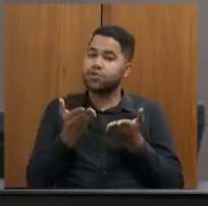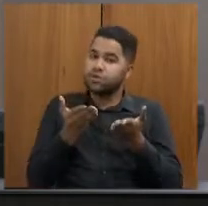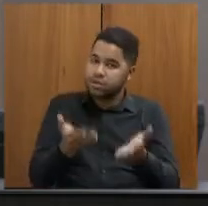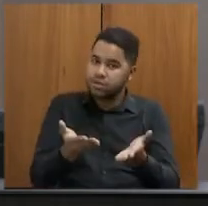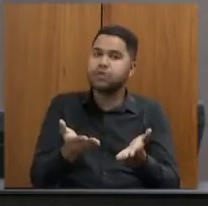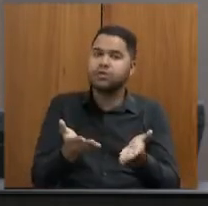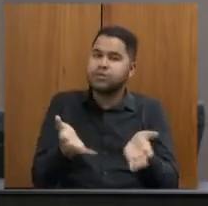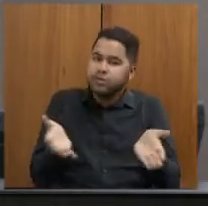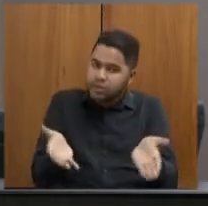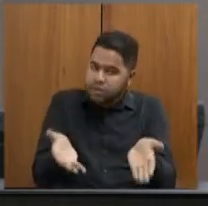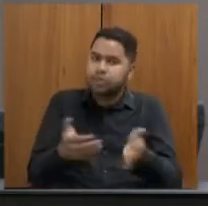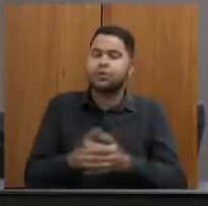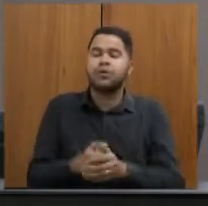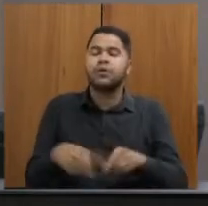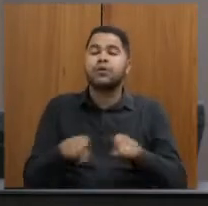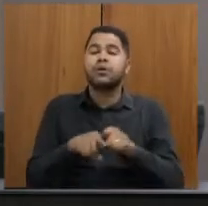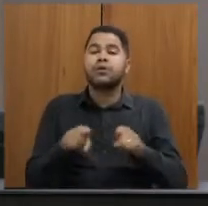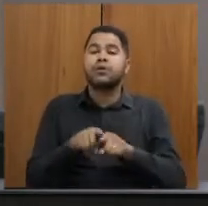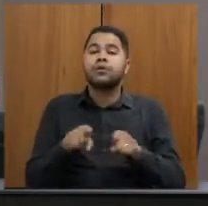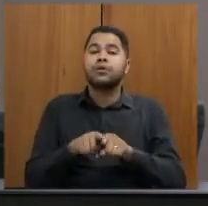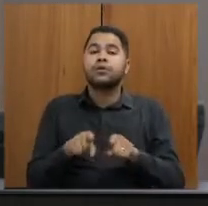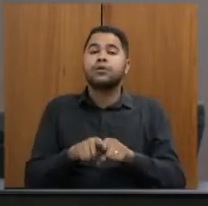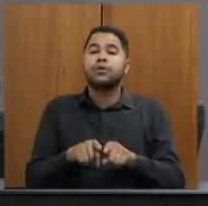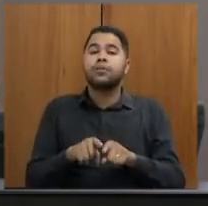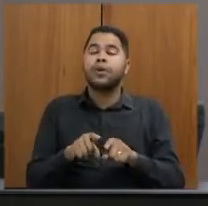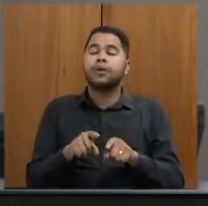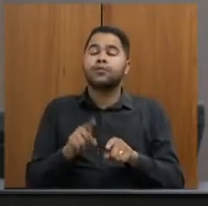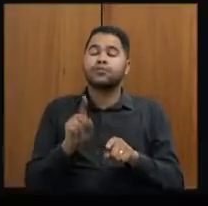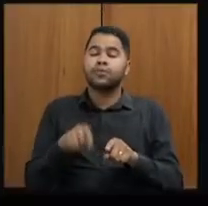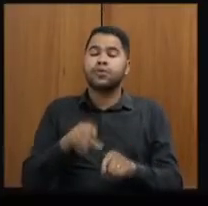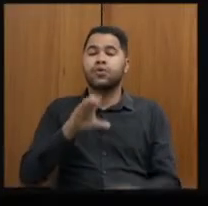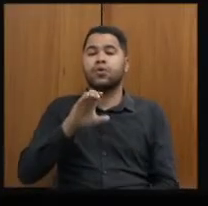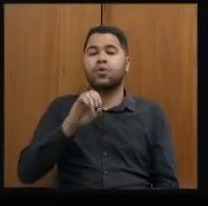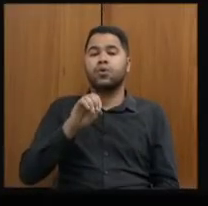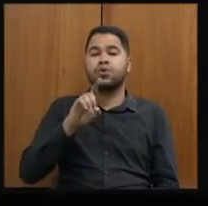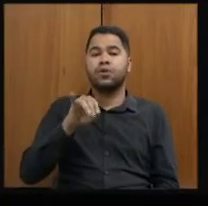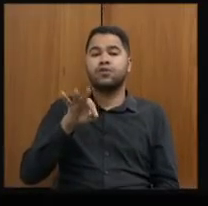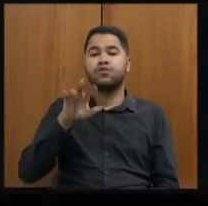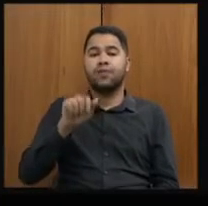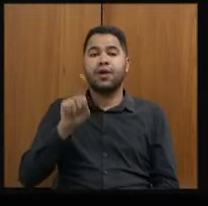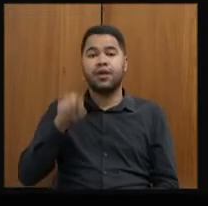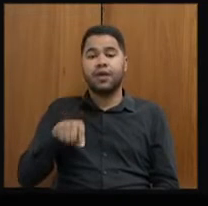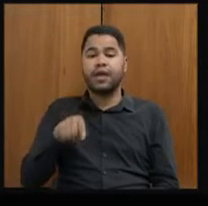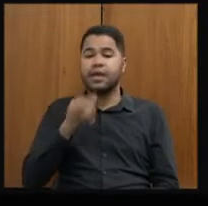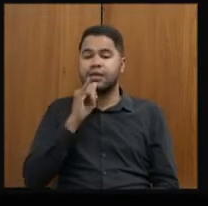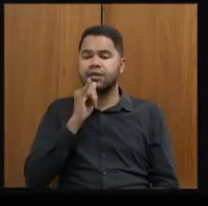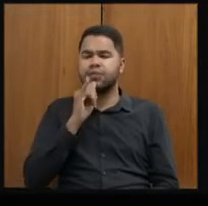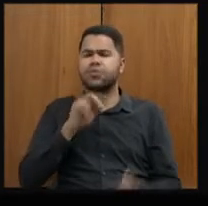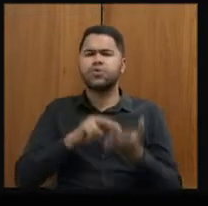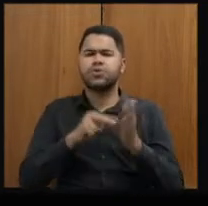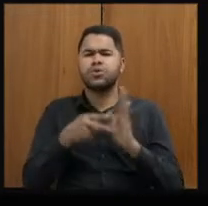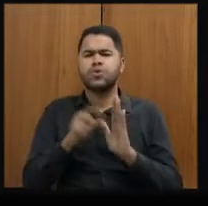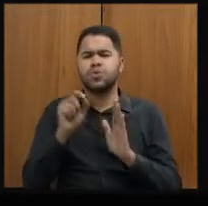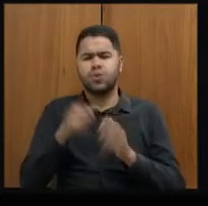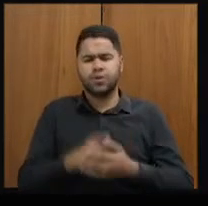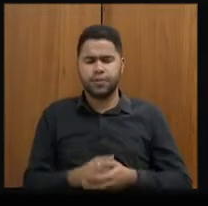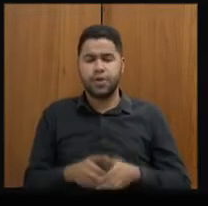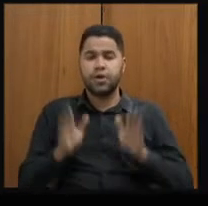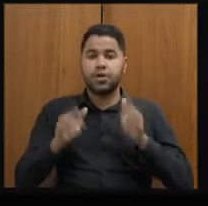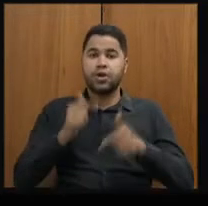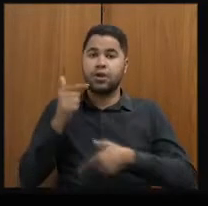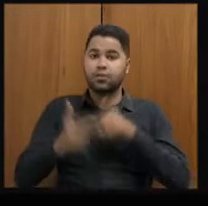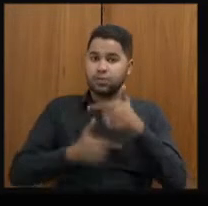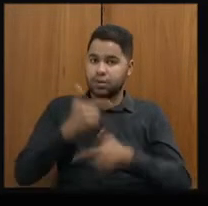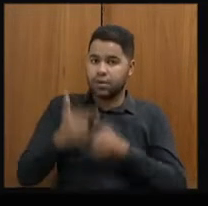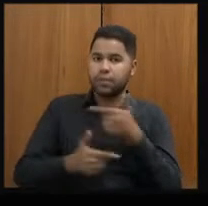que a seapa tem e como cedente e a codevasf como anuente então quê que significa isso nós temos já um trabalho